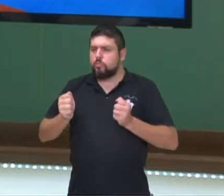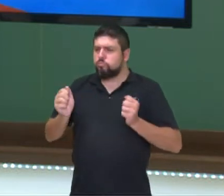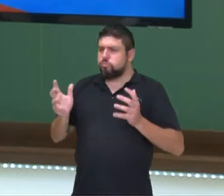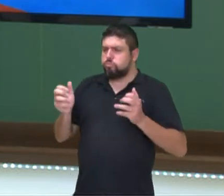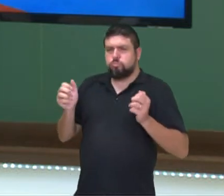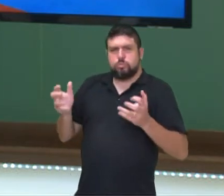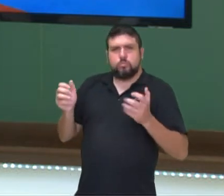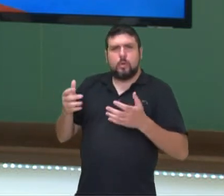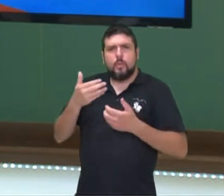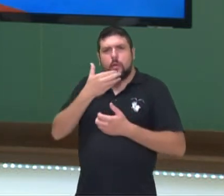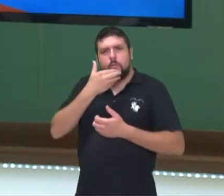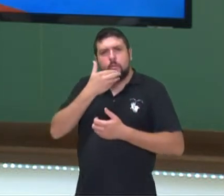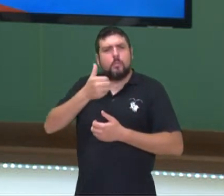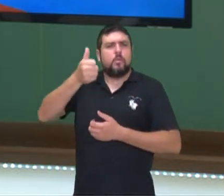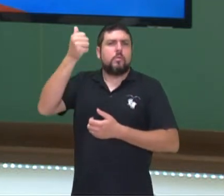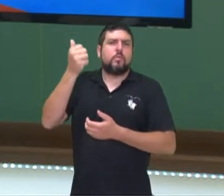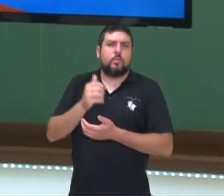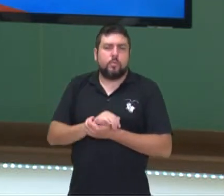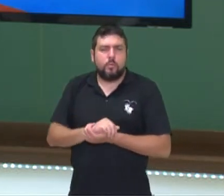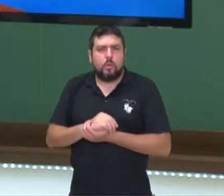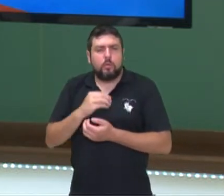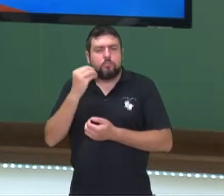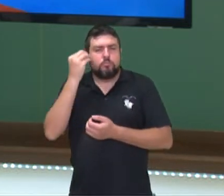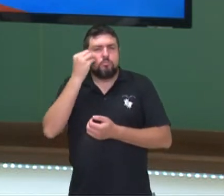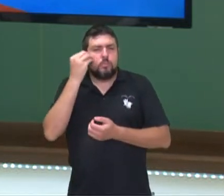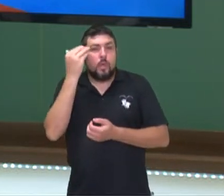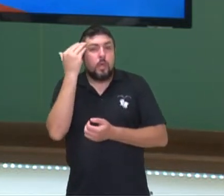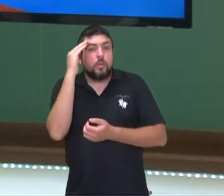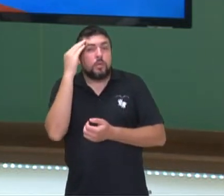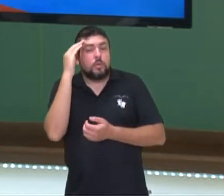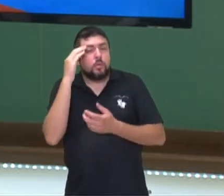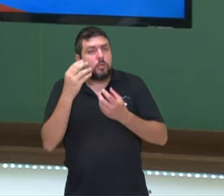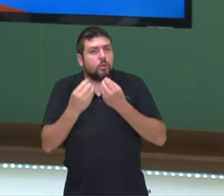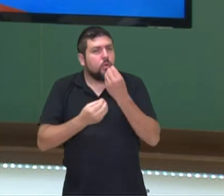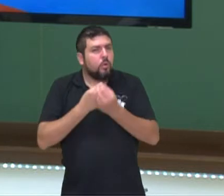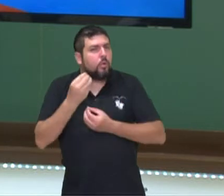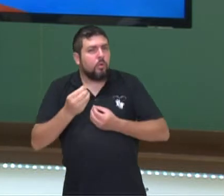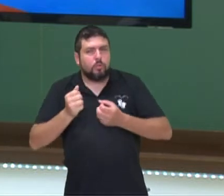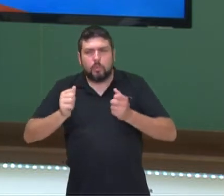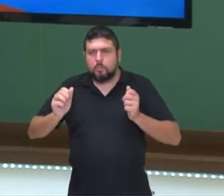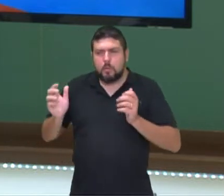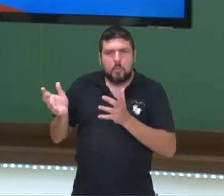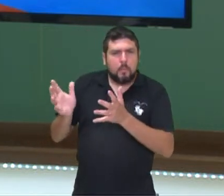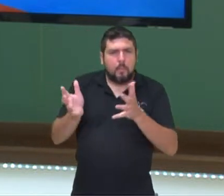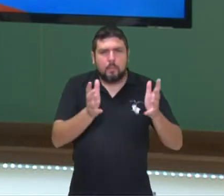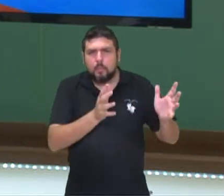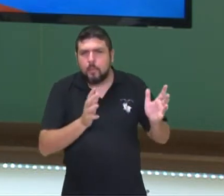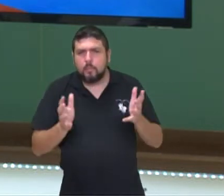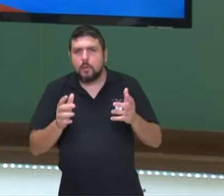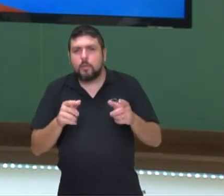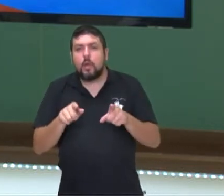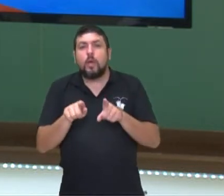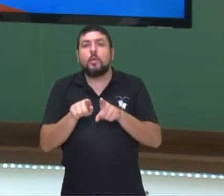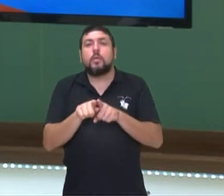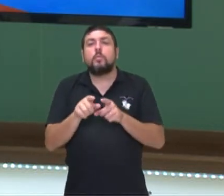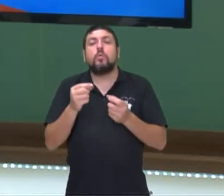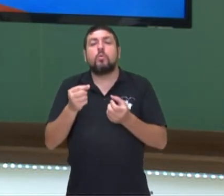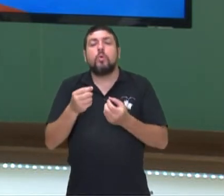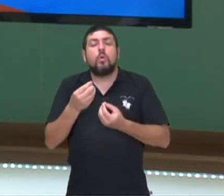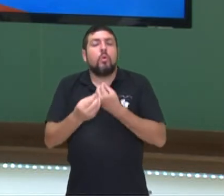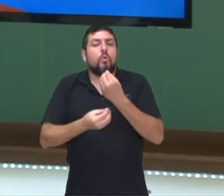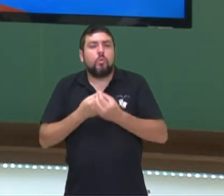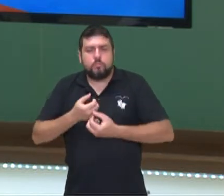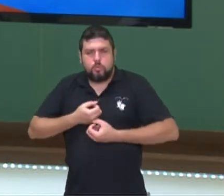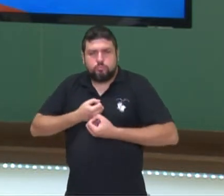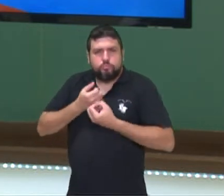começar a entender um pouco este mundo do discurso, das falas, de transmitir